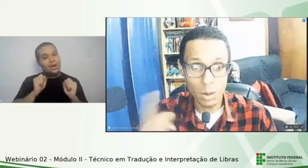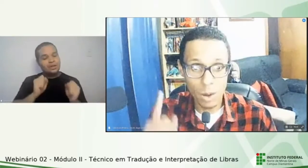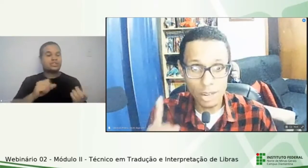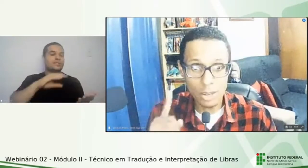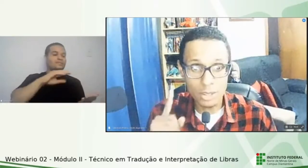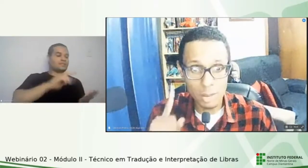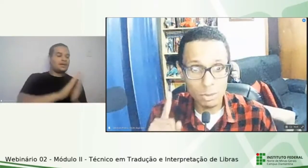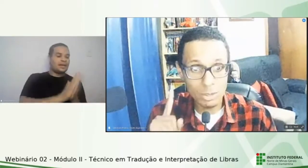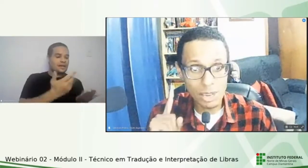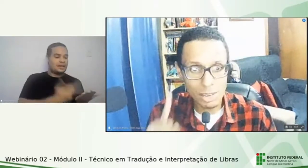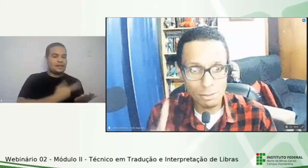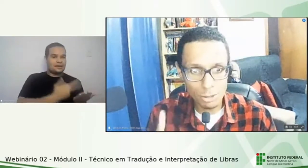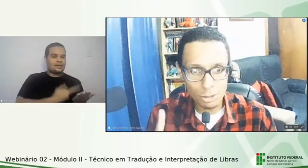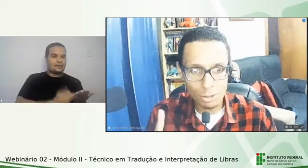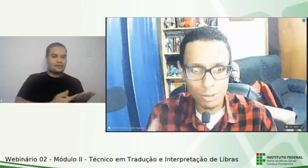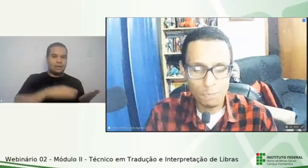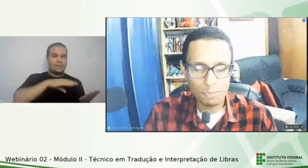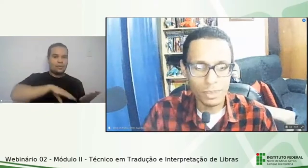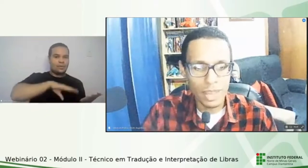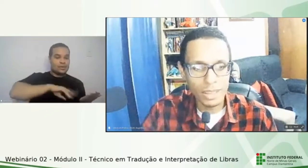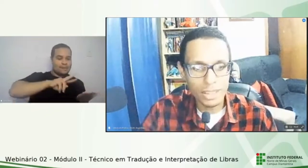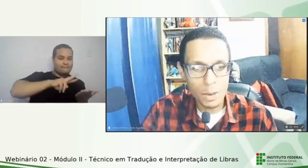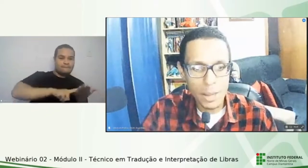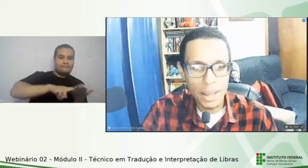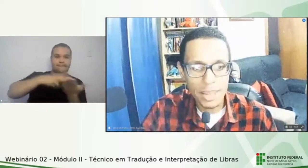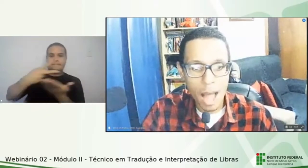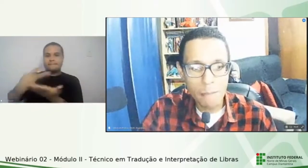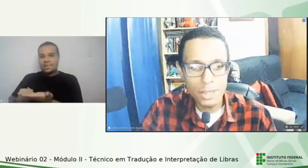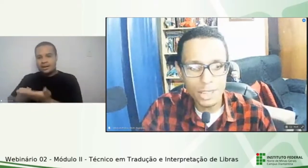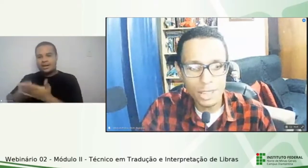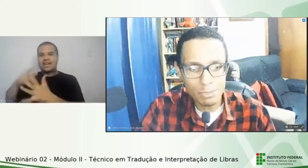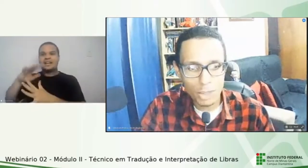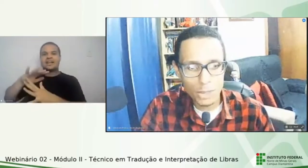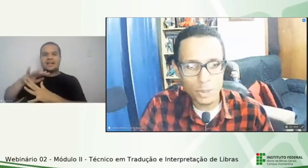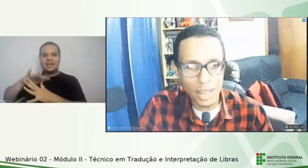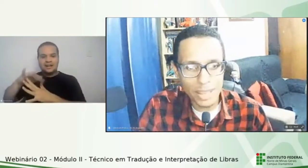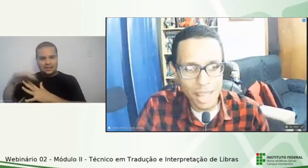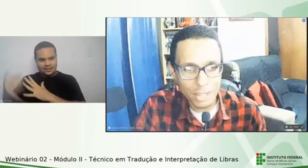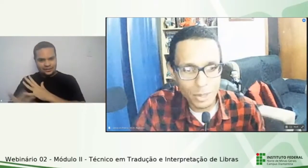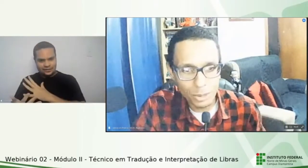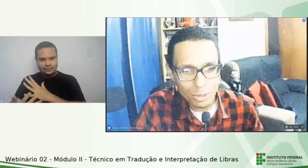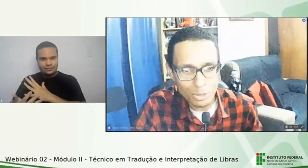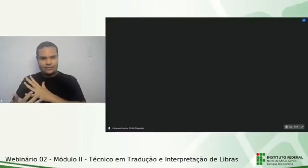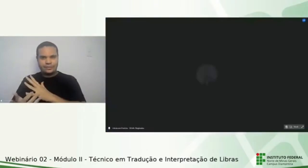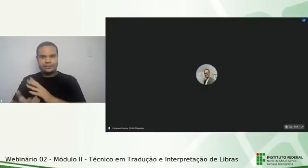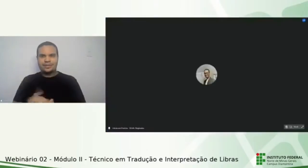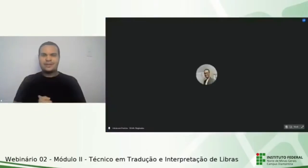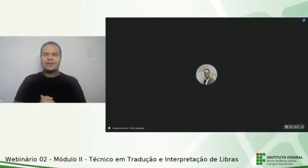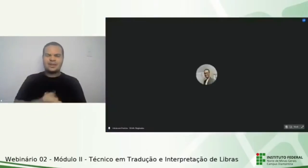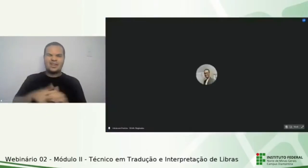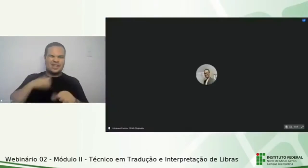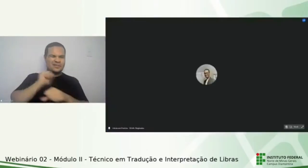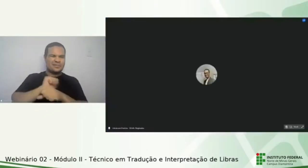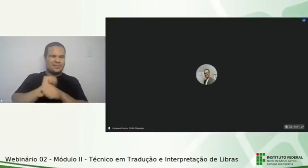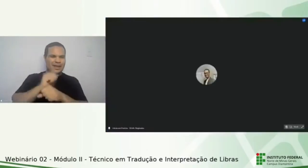E agora nós temos livros, né? Deixa eu pegar aqui rapidinho, pode contar aí 10 segundos.